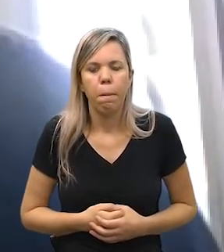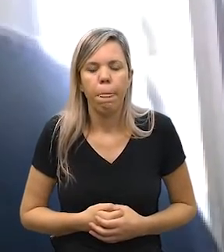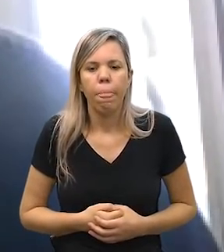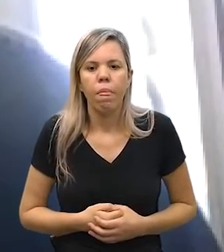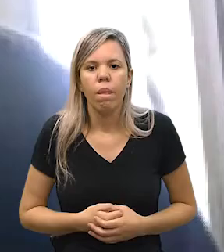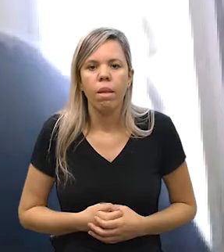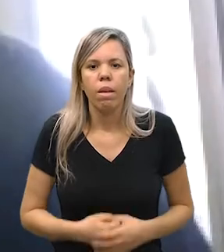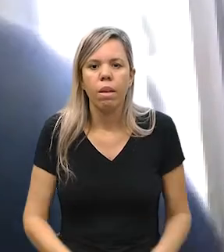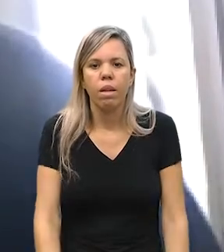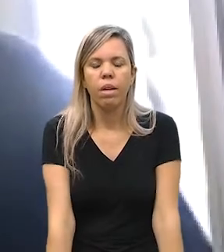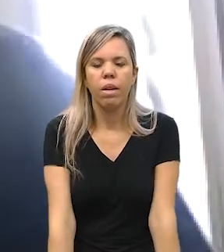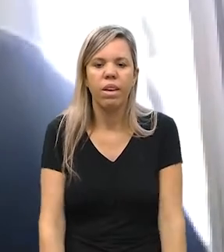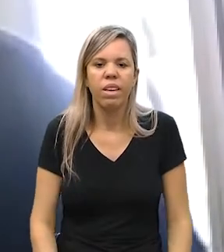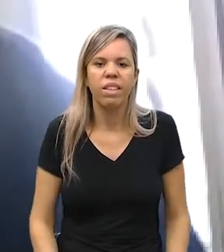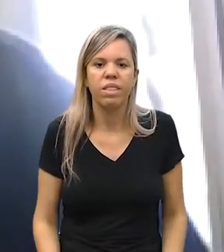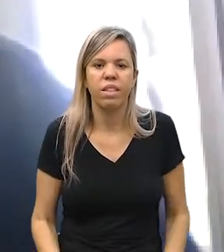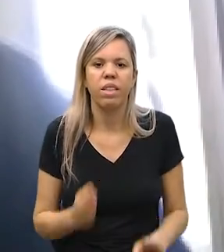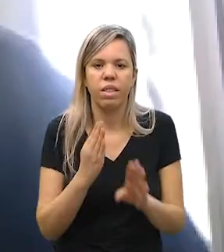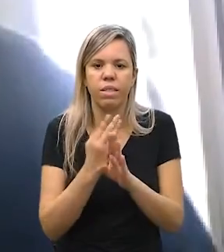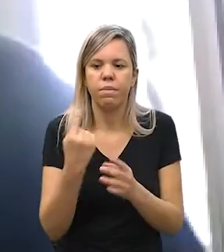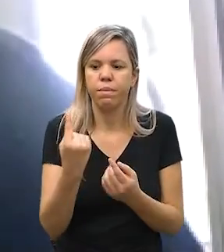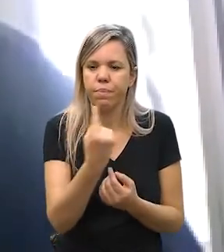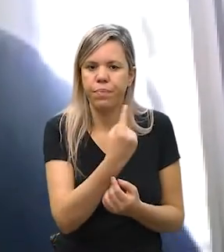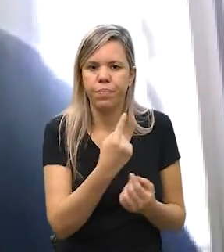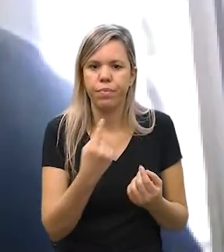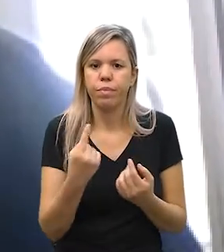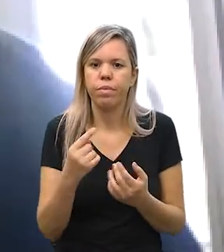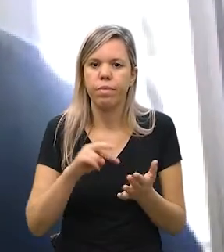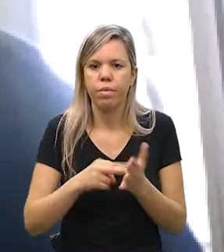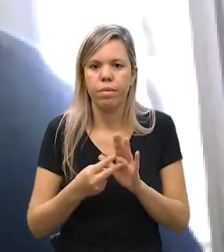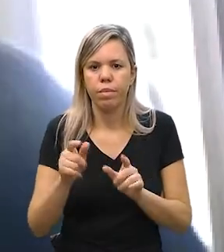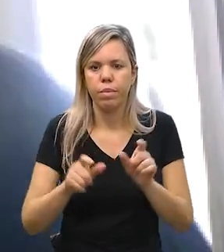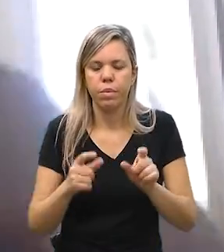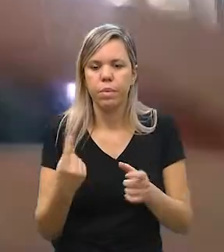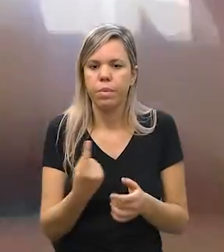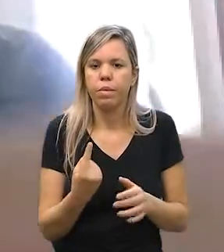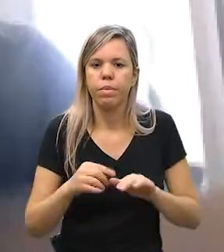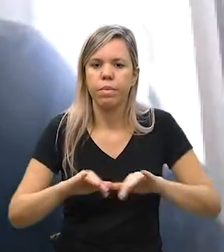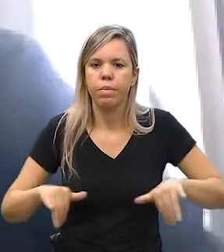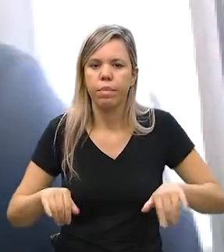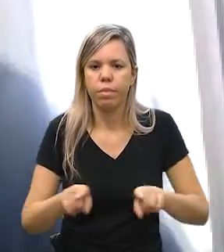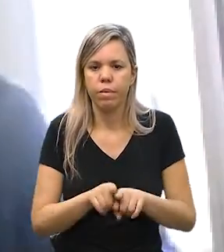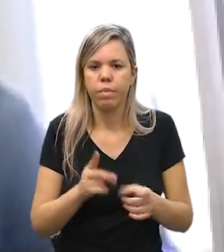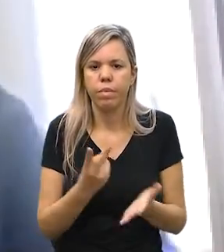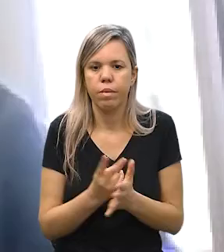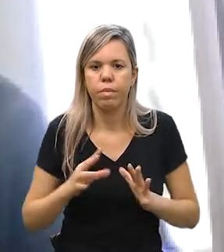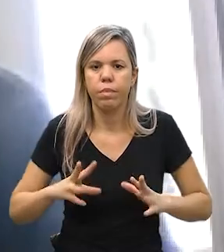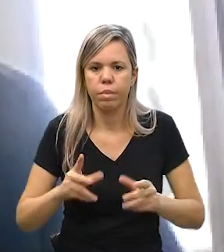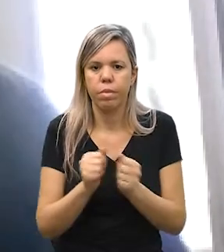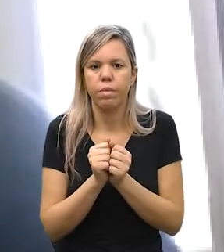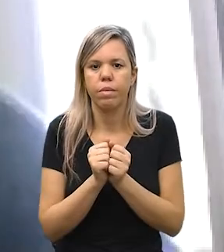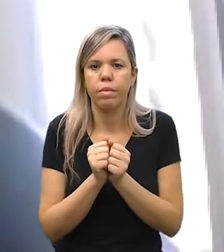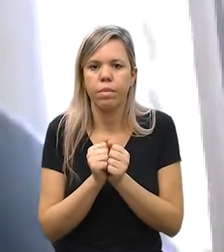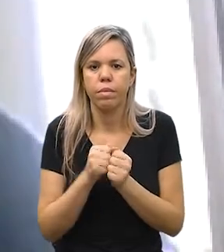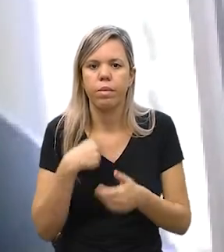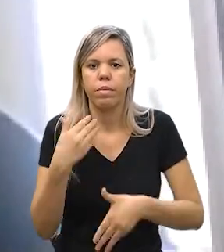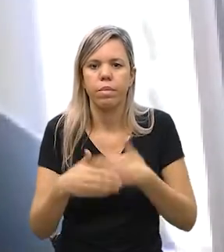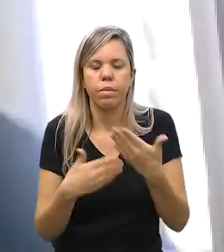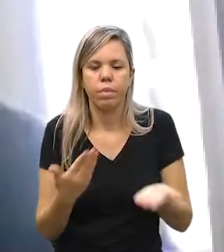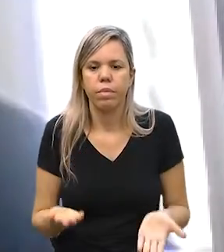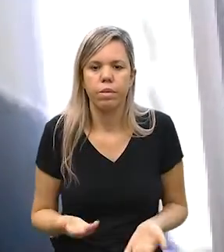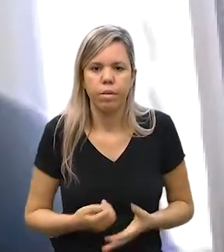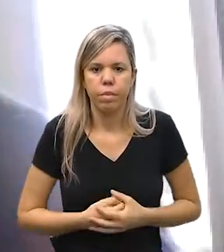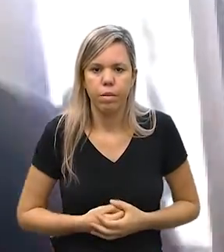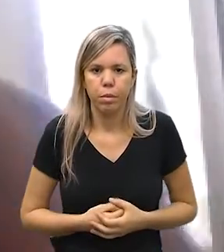nos identificarmos de forma isolada de cada uma das pessoas, mas ao mesmo tempo todos juntos nesse processo,